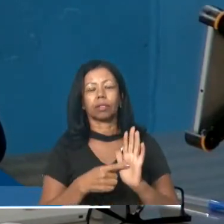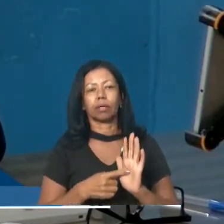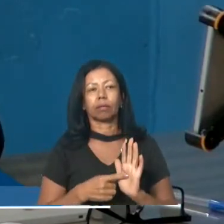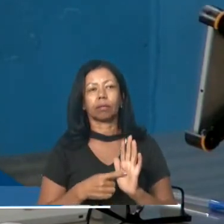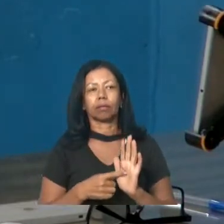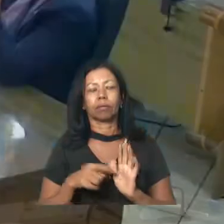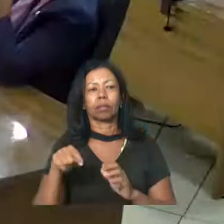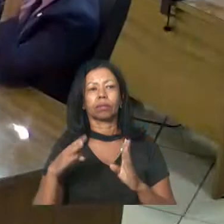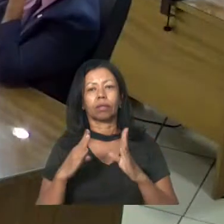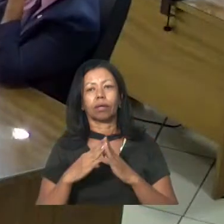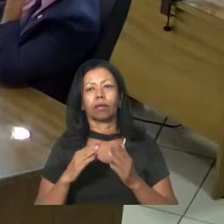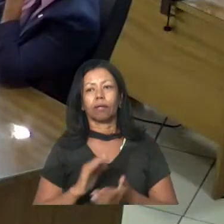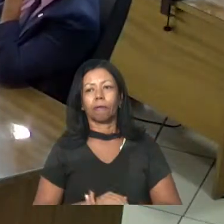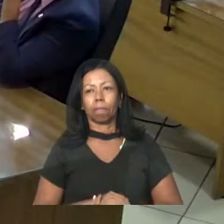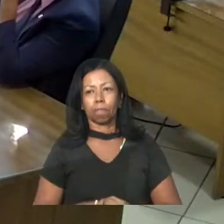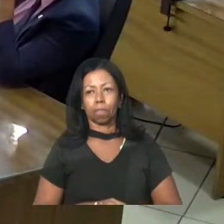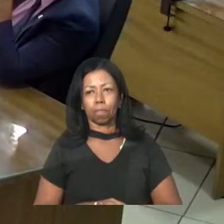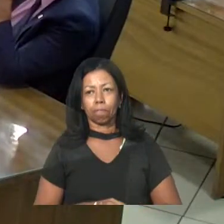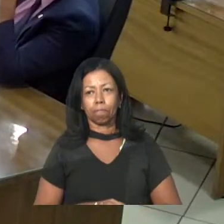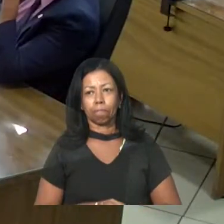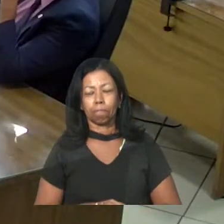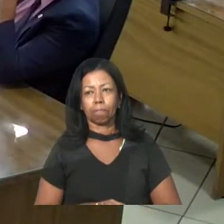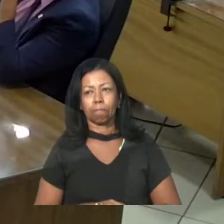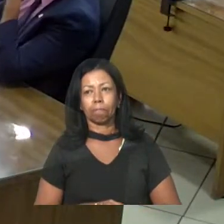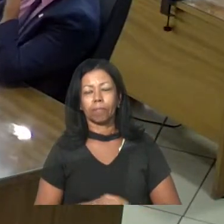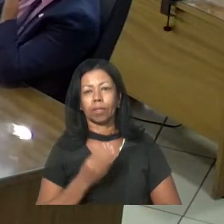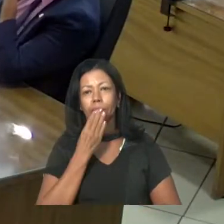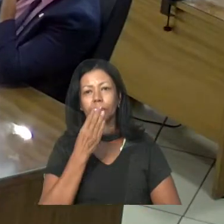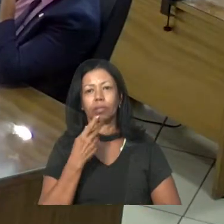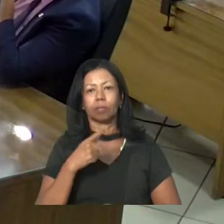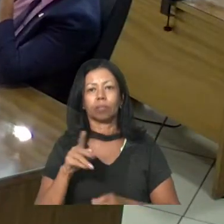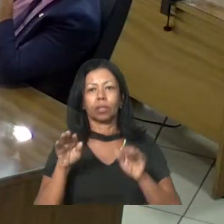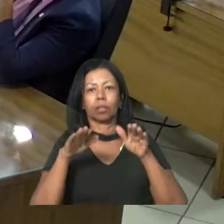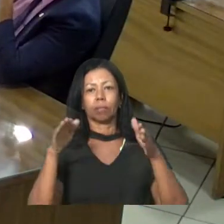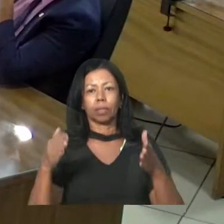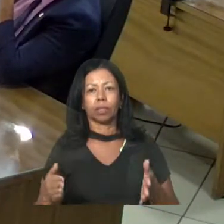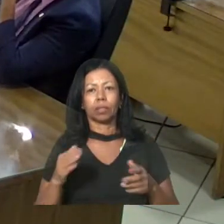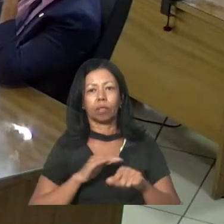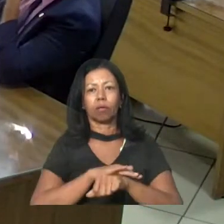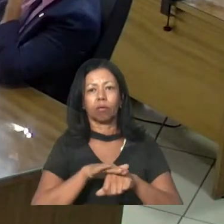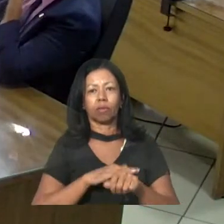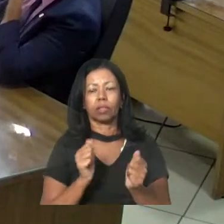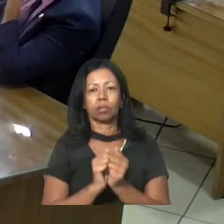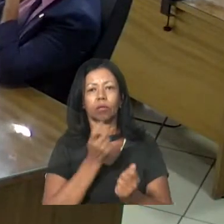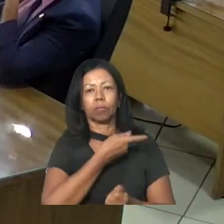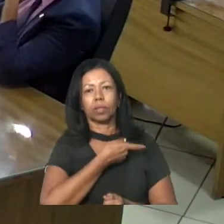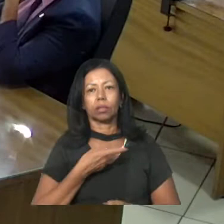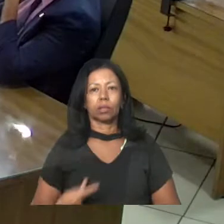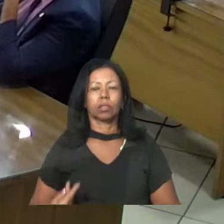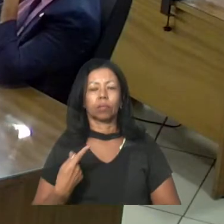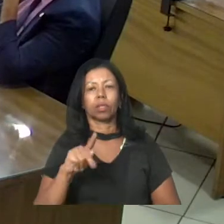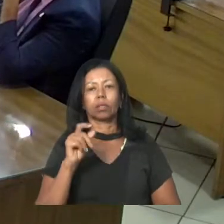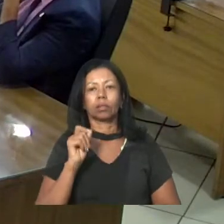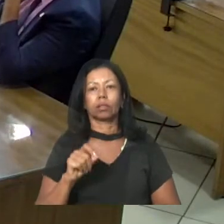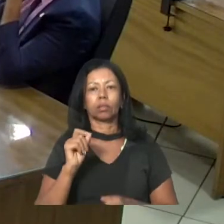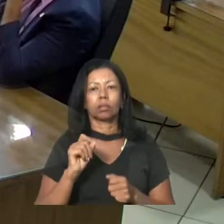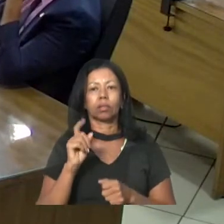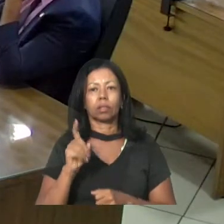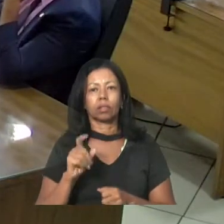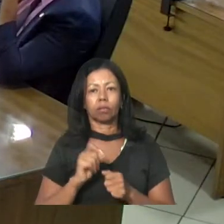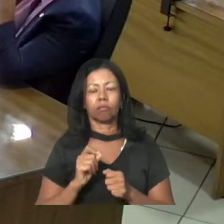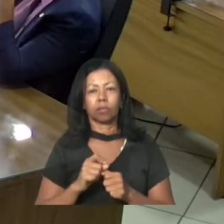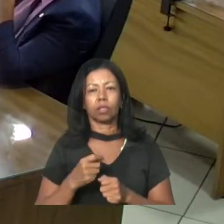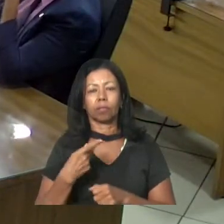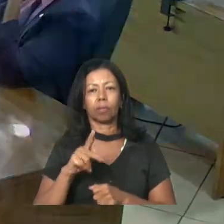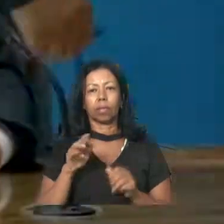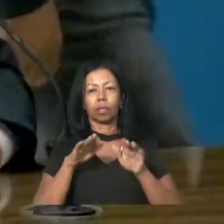de ordem, presidente. Para encaminhar a fala, um pedido para a mesa, né, que converse com o presidente para que essa promoção seja feita através da